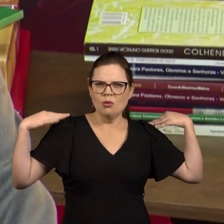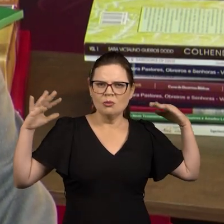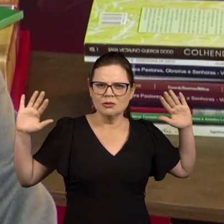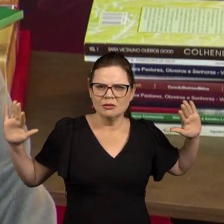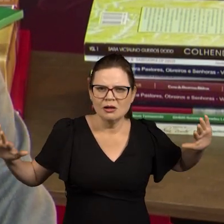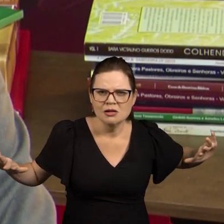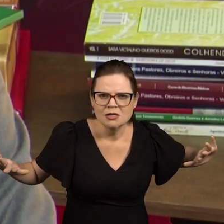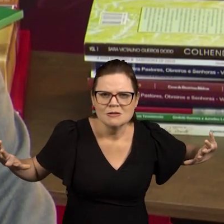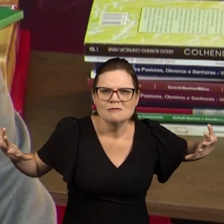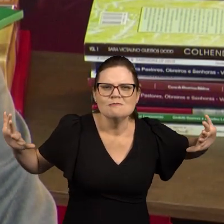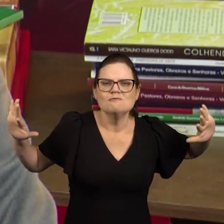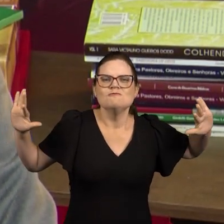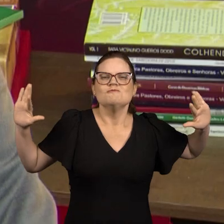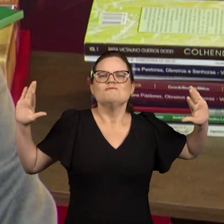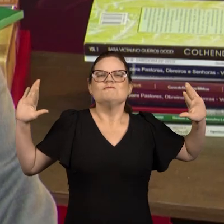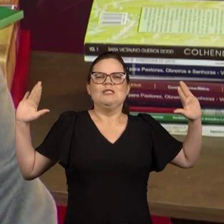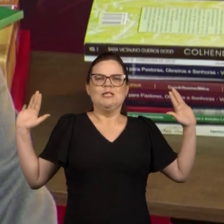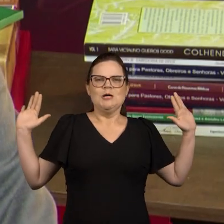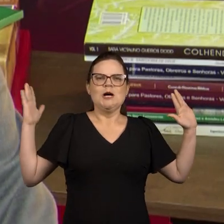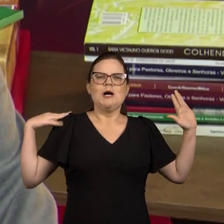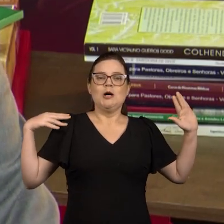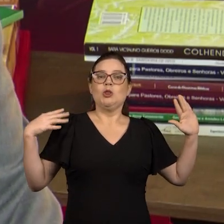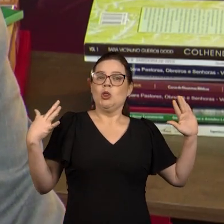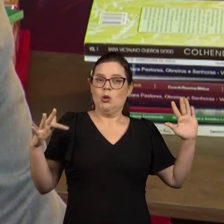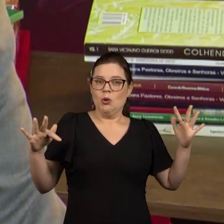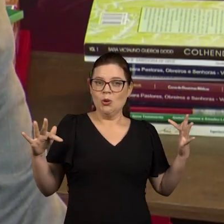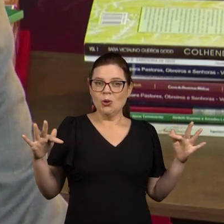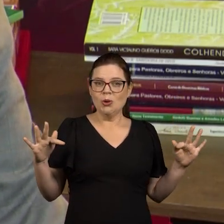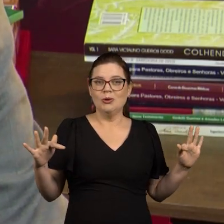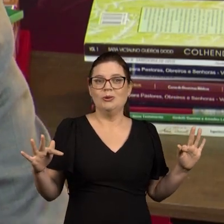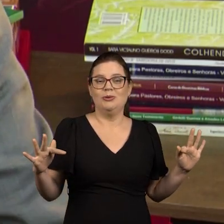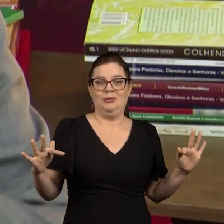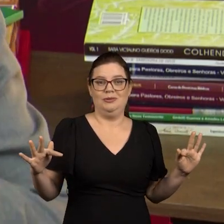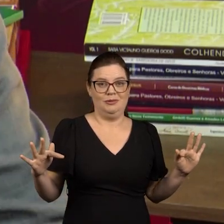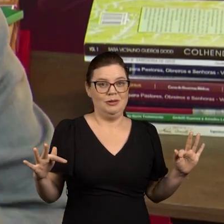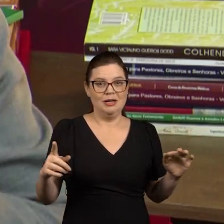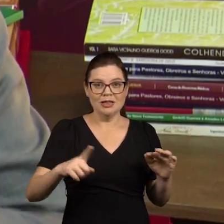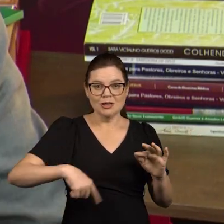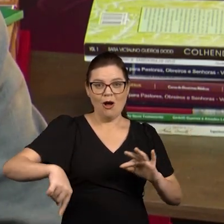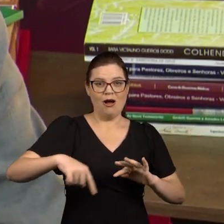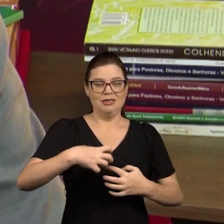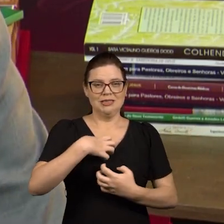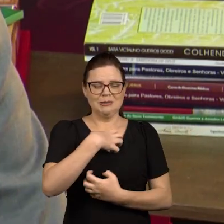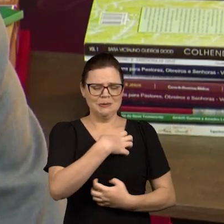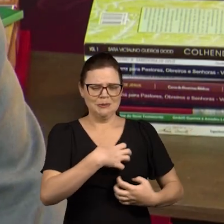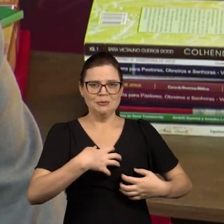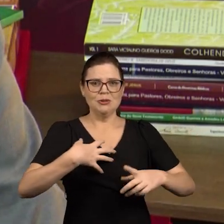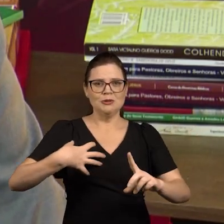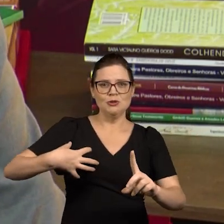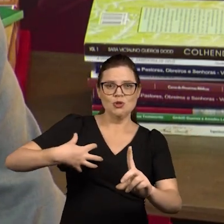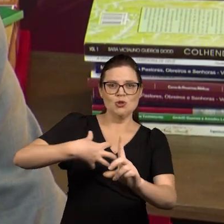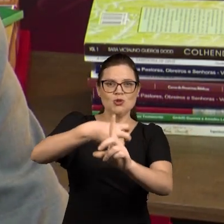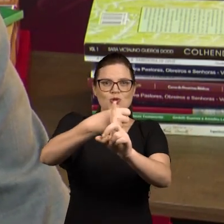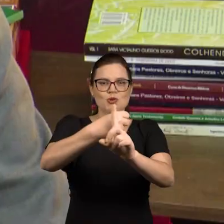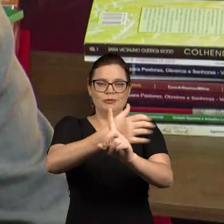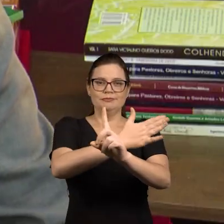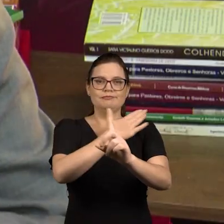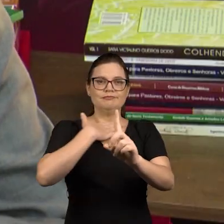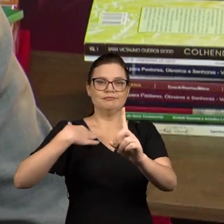gente sentia, toda a angústia. Então é muito profundo, porque quando ele mostra isso, ele está mostrando: